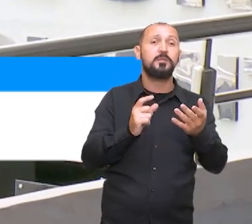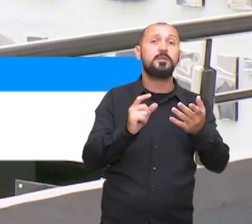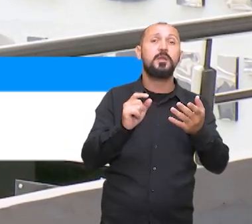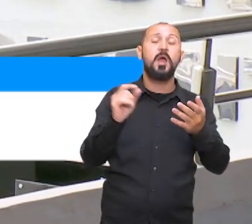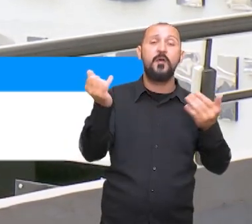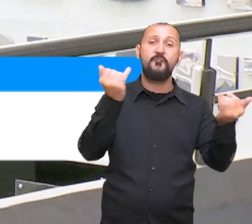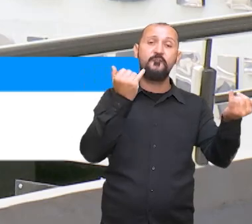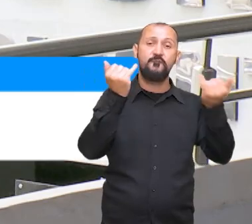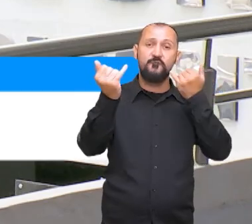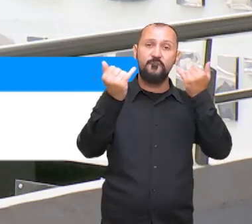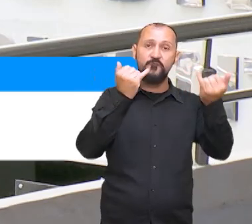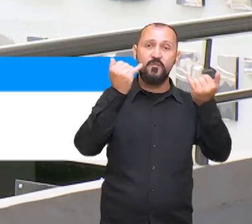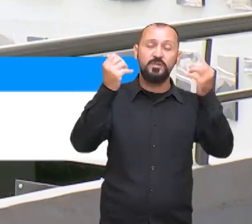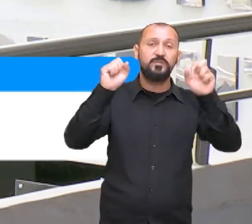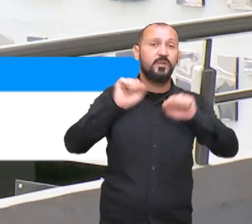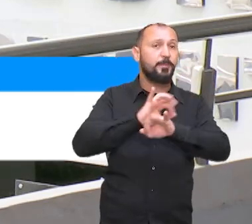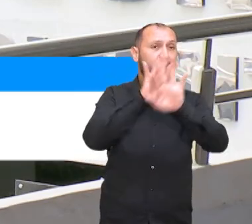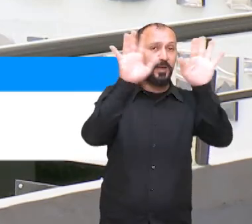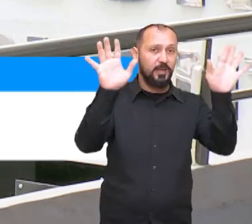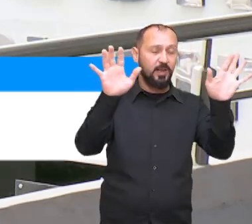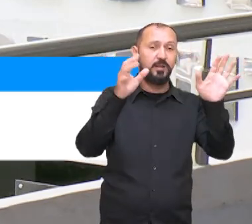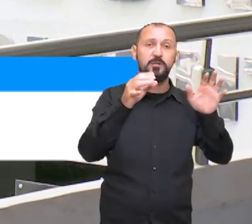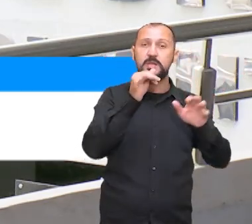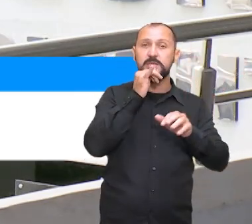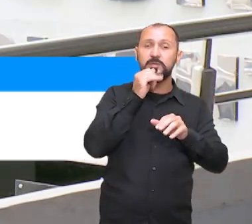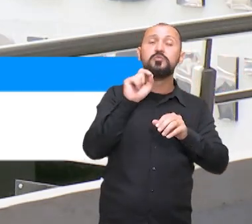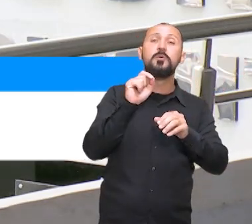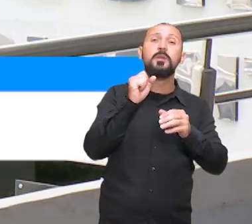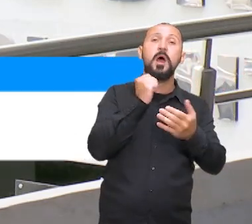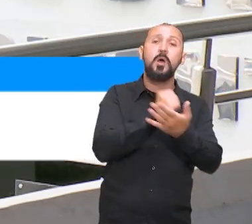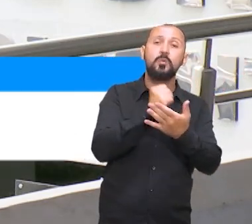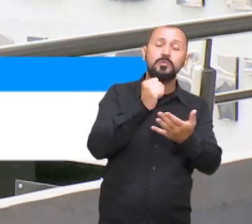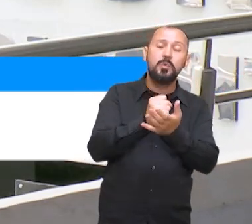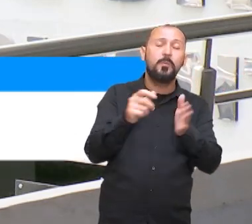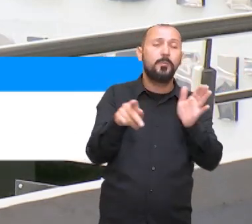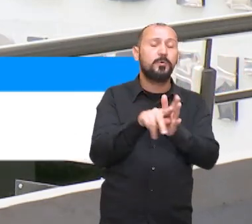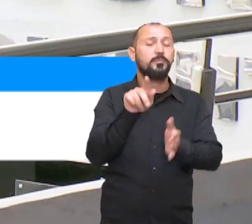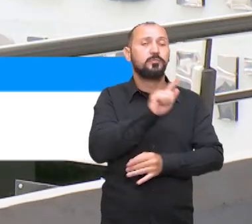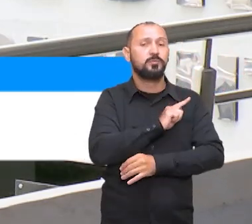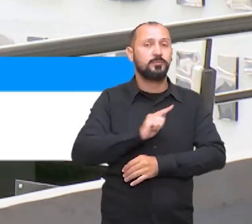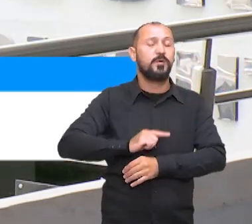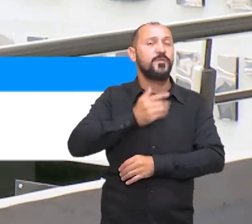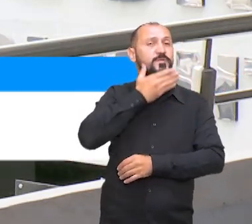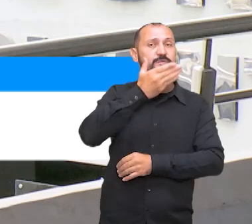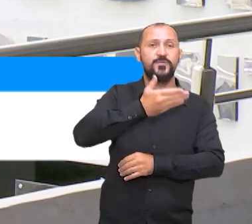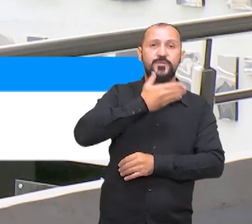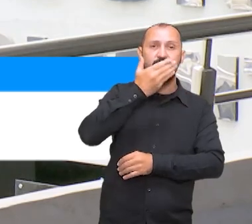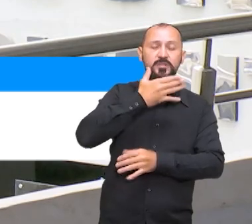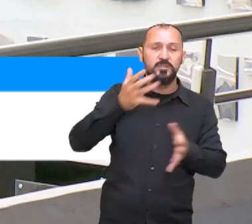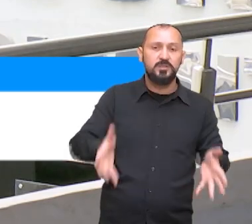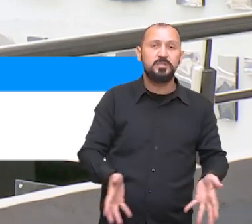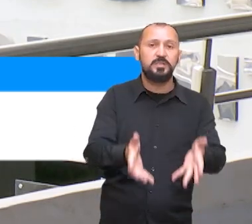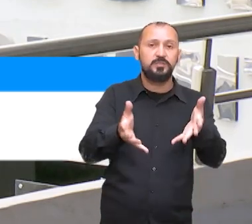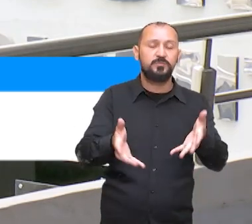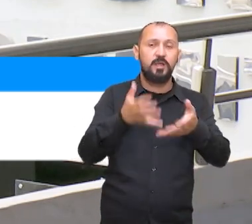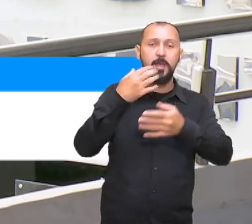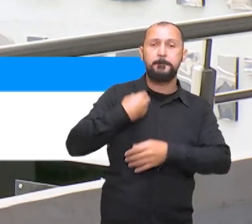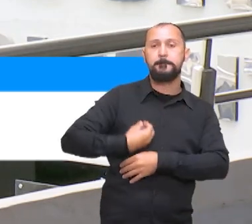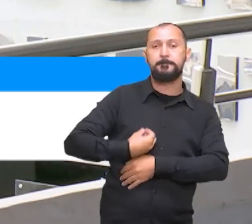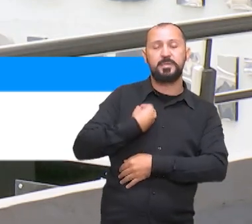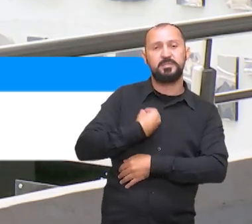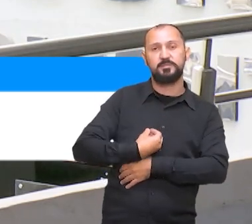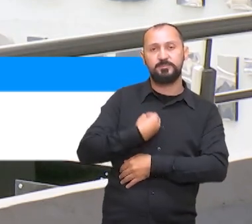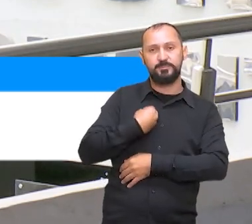ao acesso à informação de forma mais clara sobre as contratações do governo, facilitando e